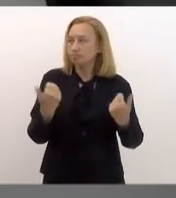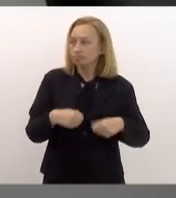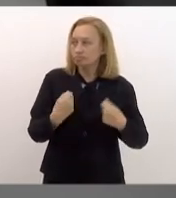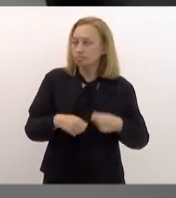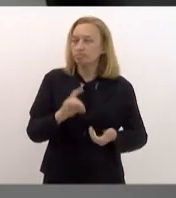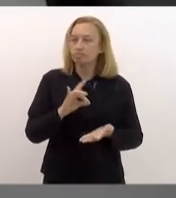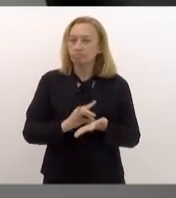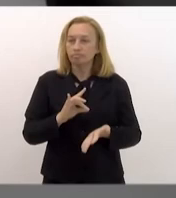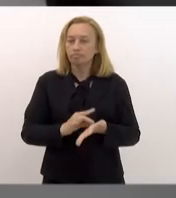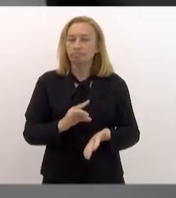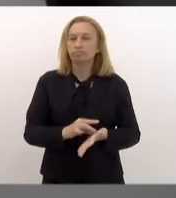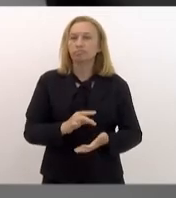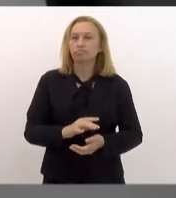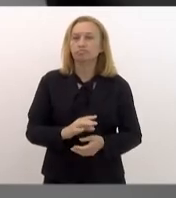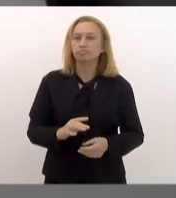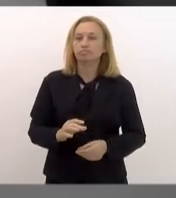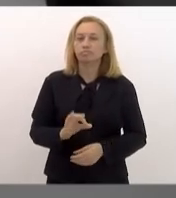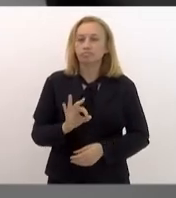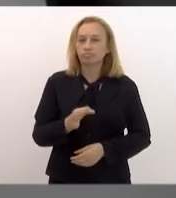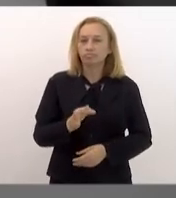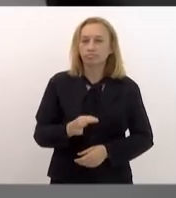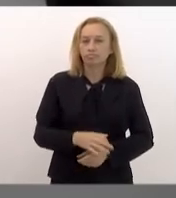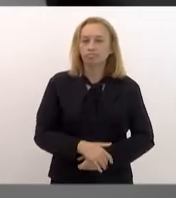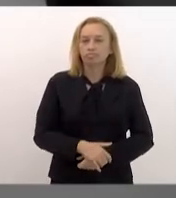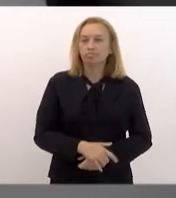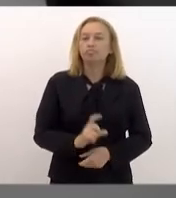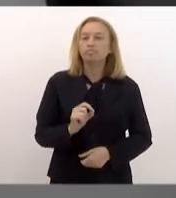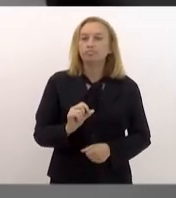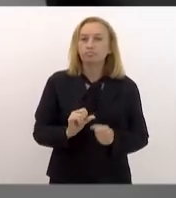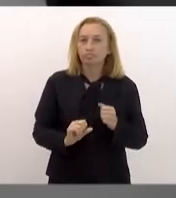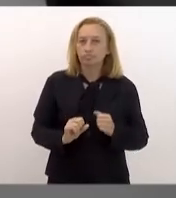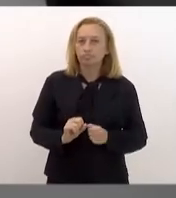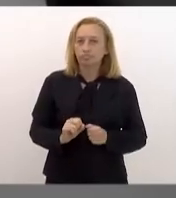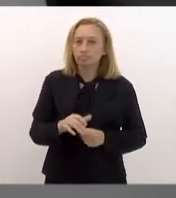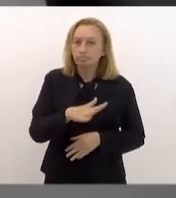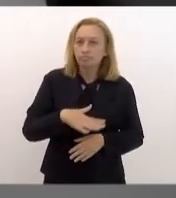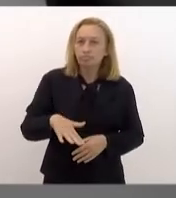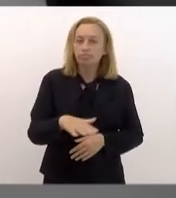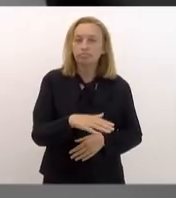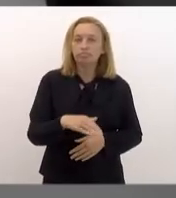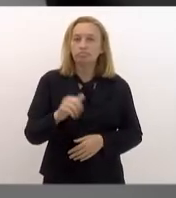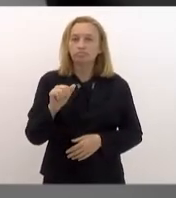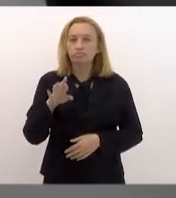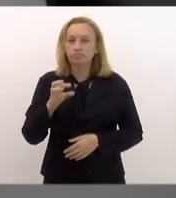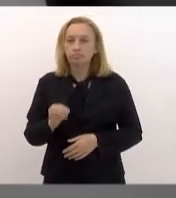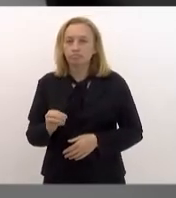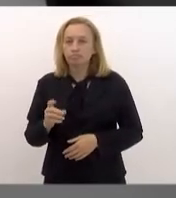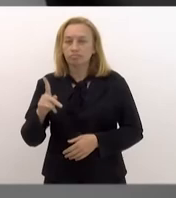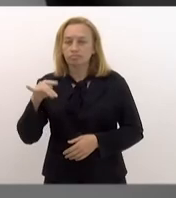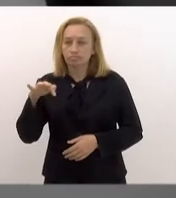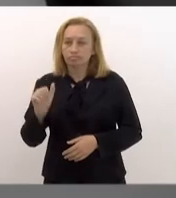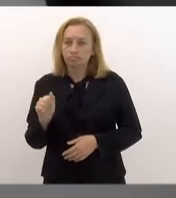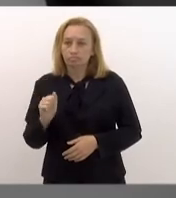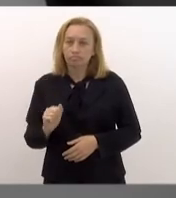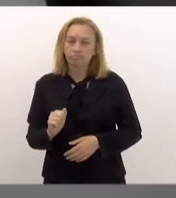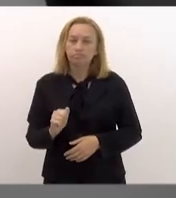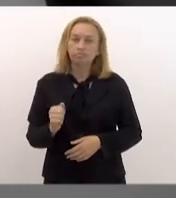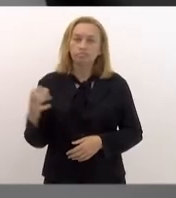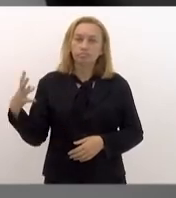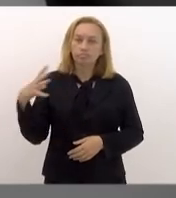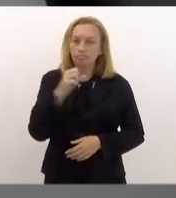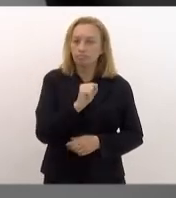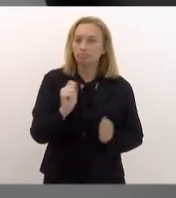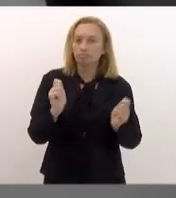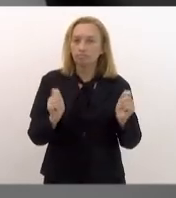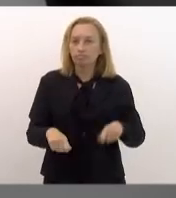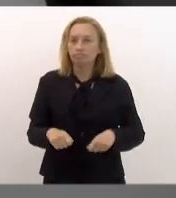com que essa definição do que a gente vai fazer naquela região do arco metropolitano ocorra da forma mais rápida